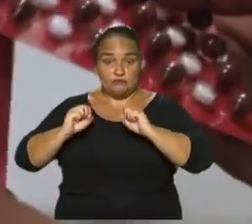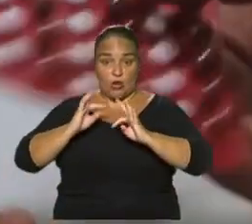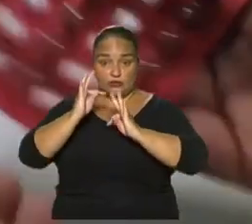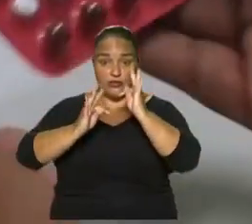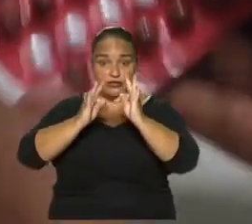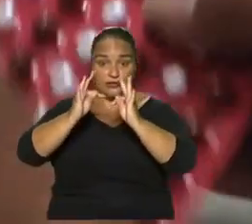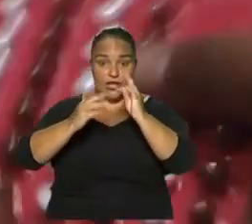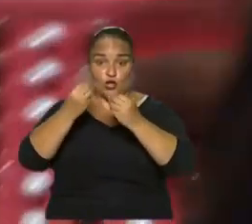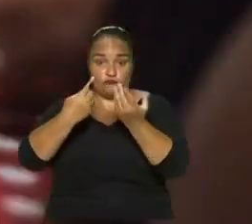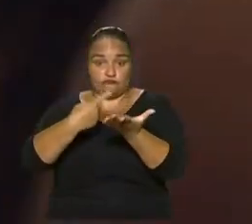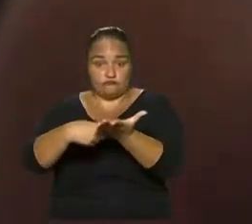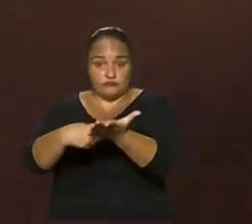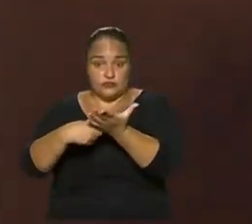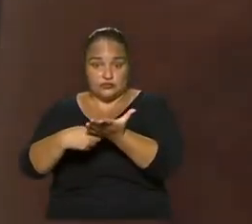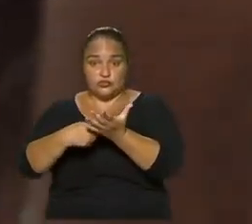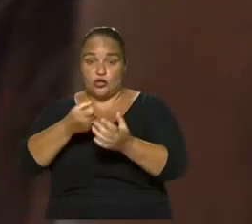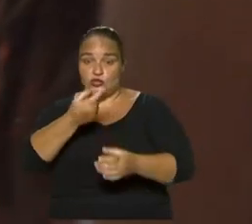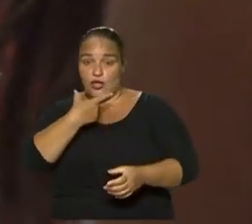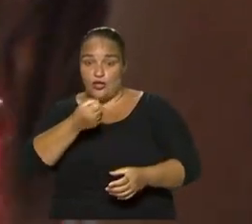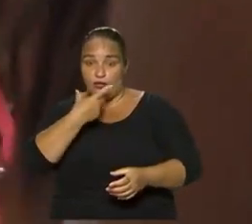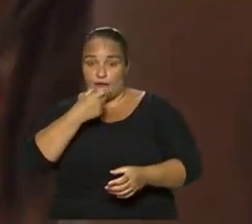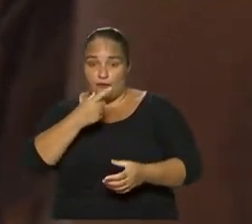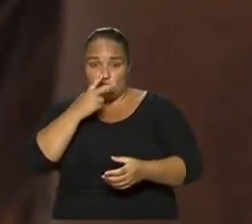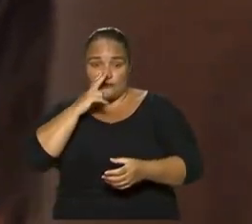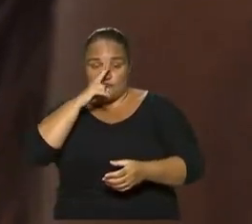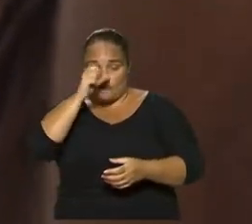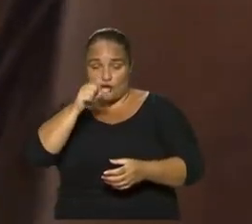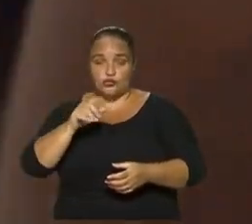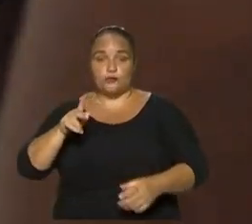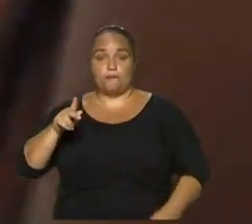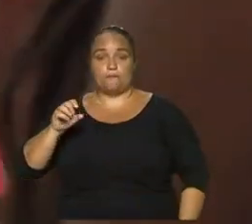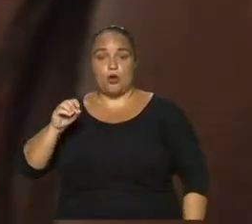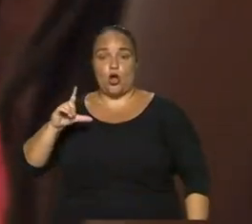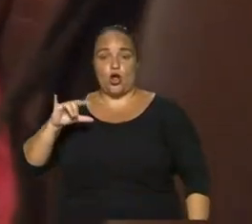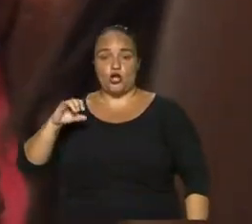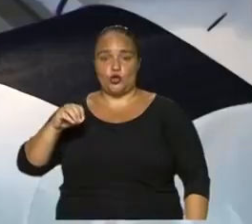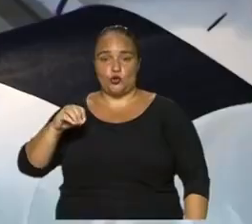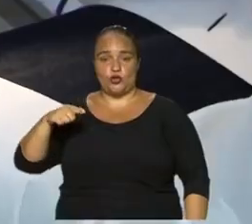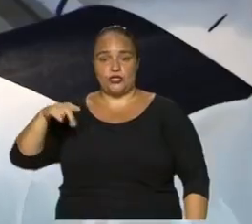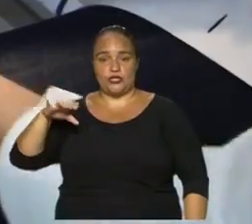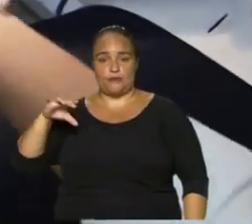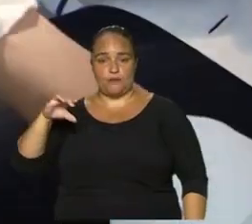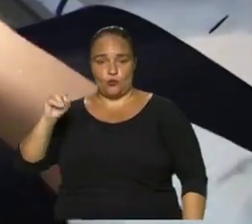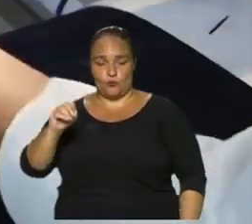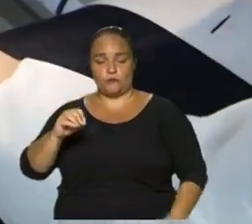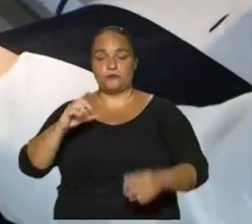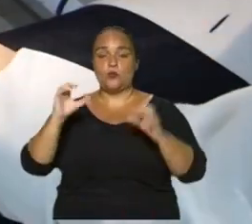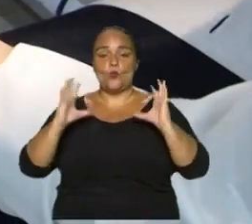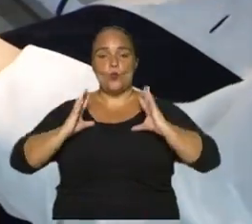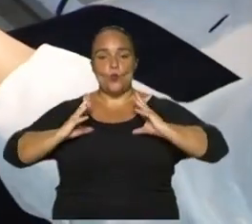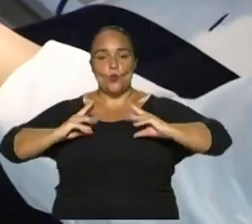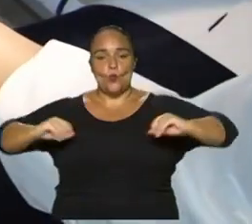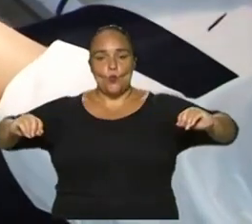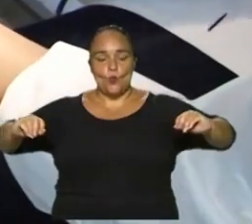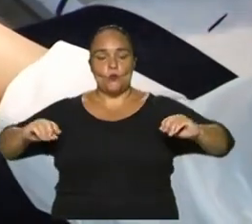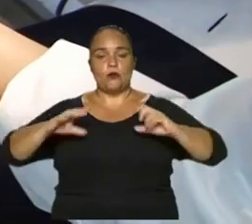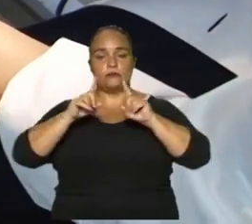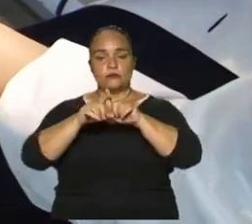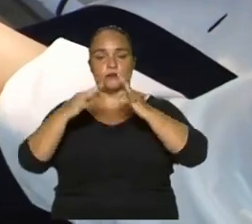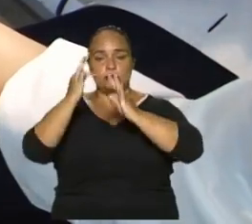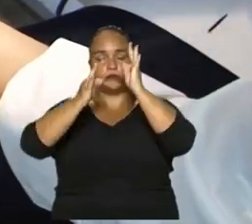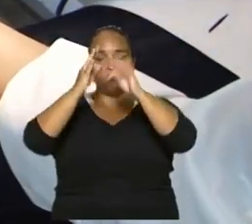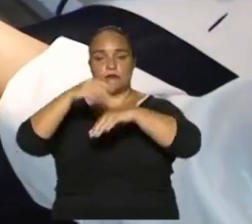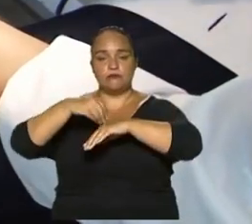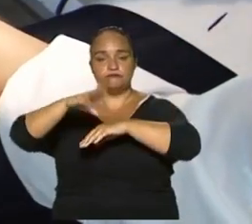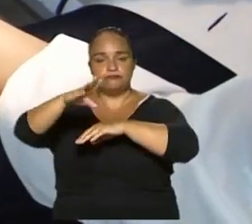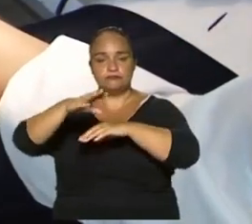com uma combinação de antibióticos, a chamada polioquimioterapia. Além de curar, o tratamento impede a transmissão